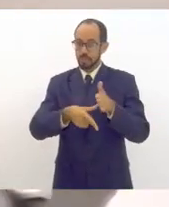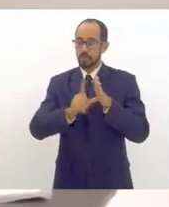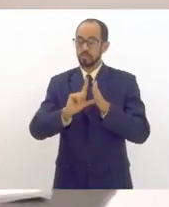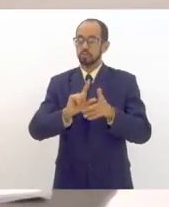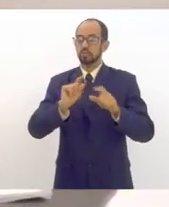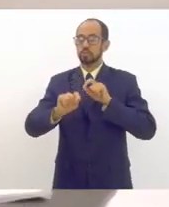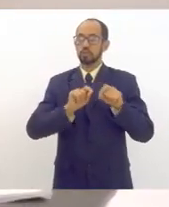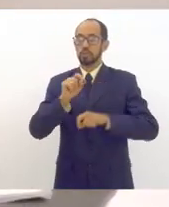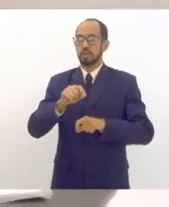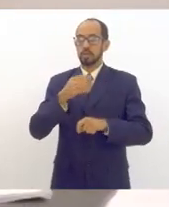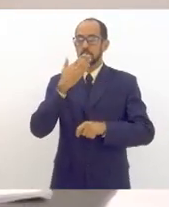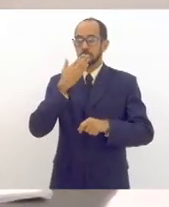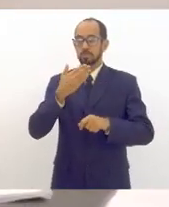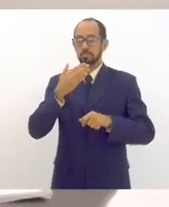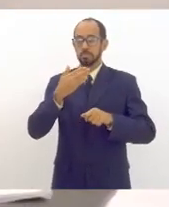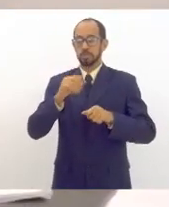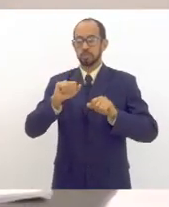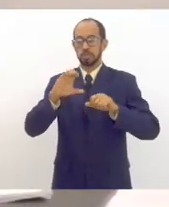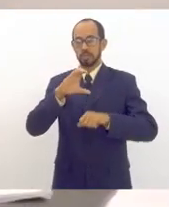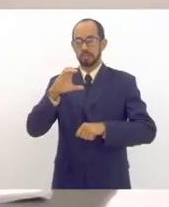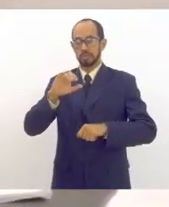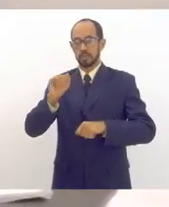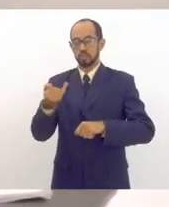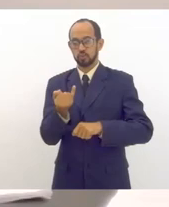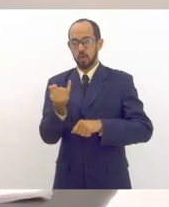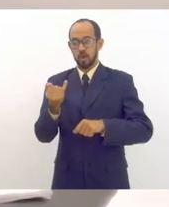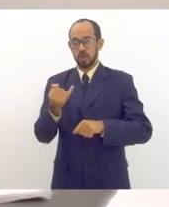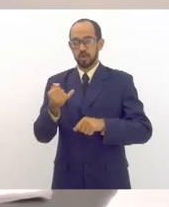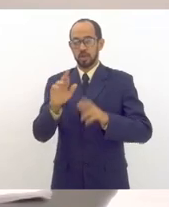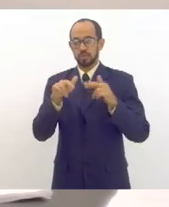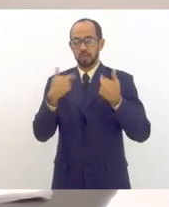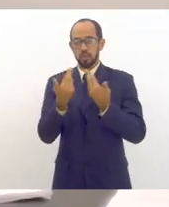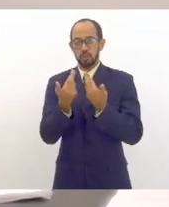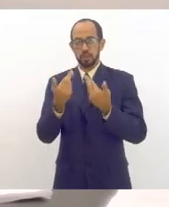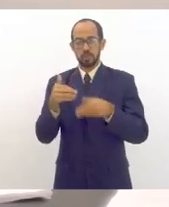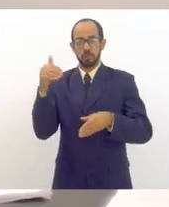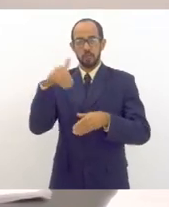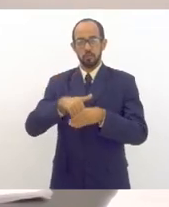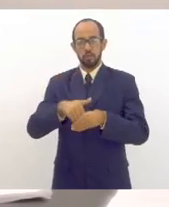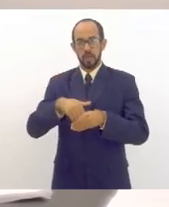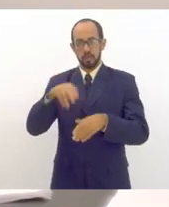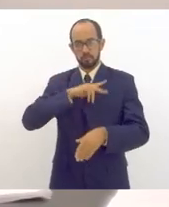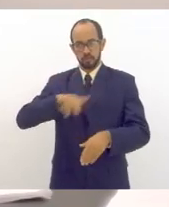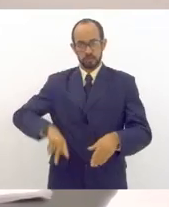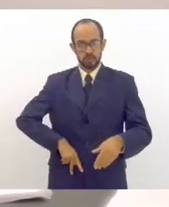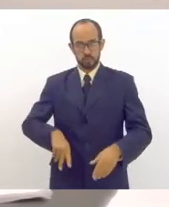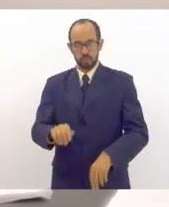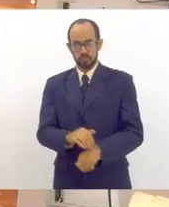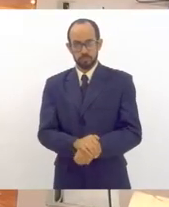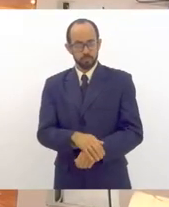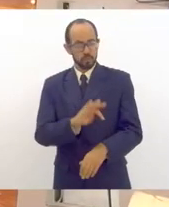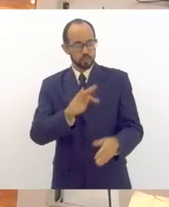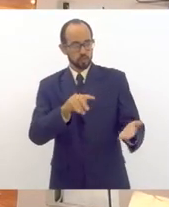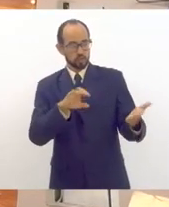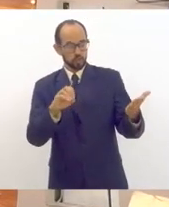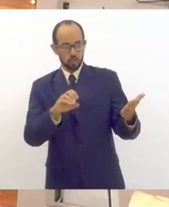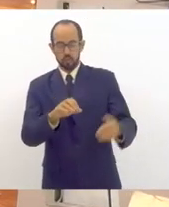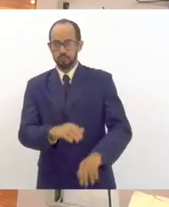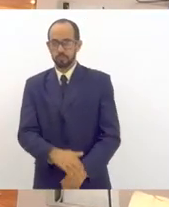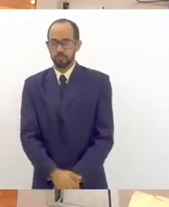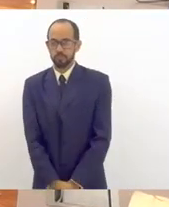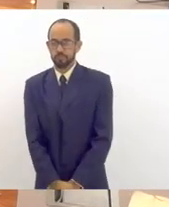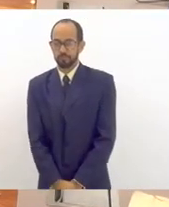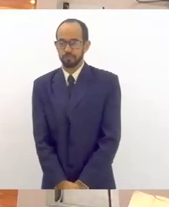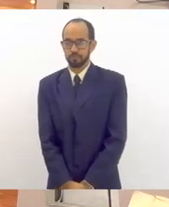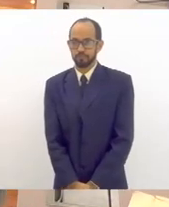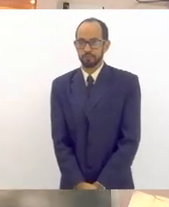a CCJ se reúna para eleger o presidente, por favor, tá bom? Nosso Chico Machado. Com a